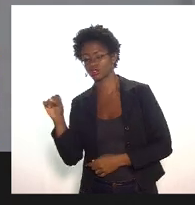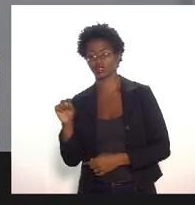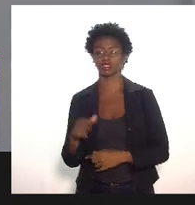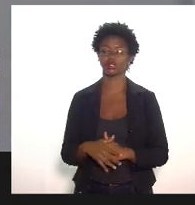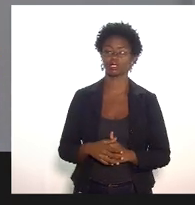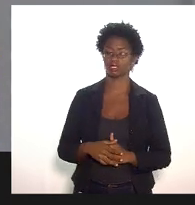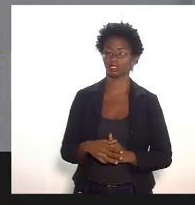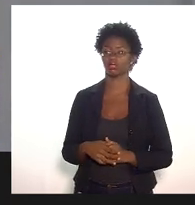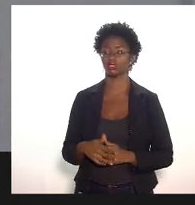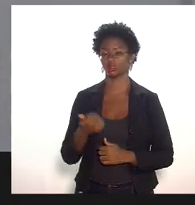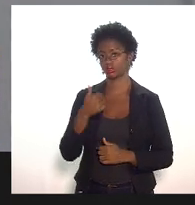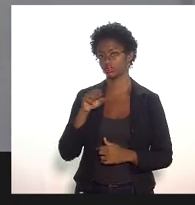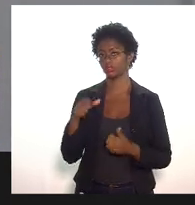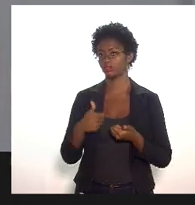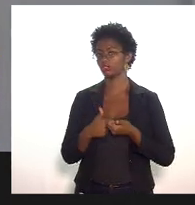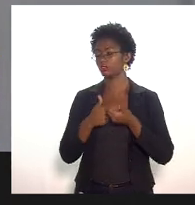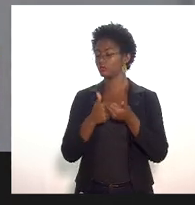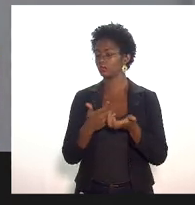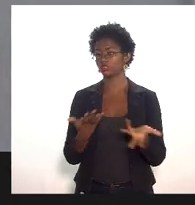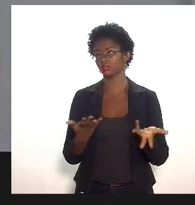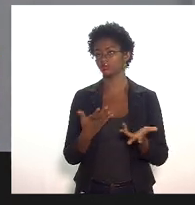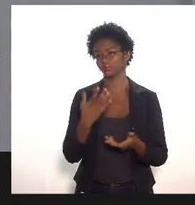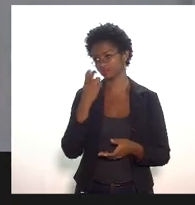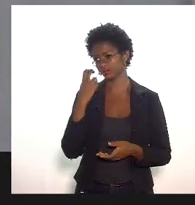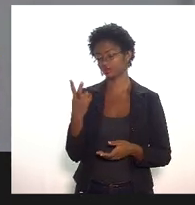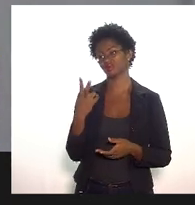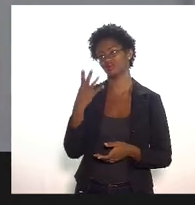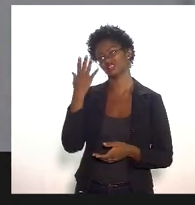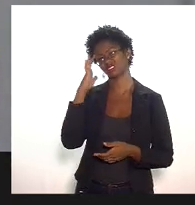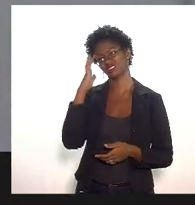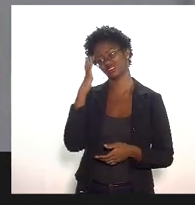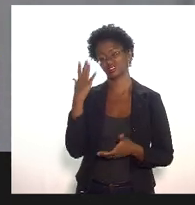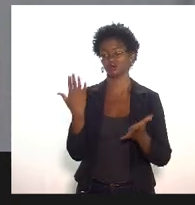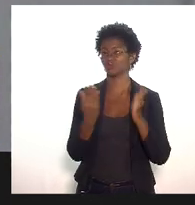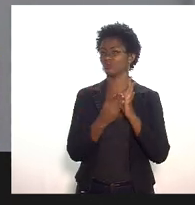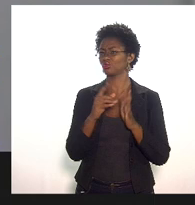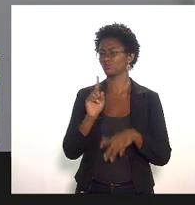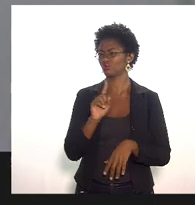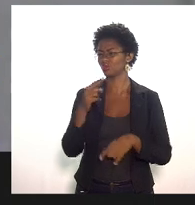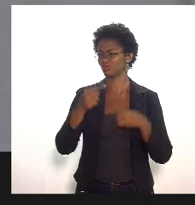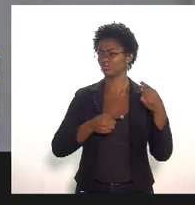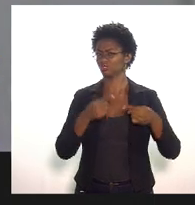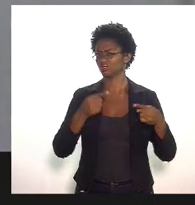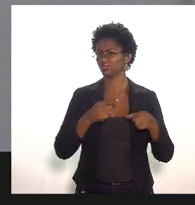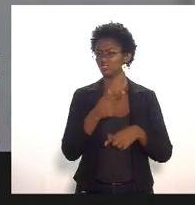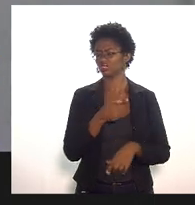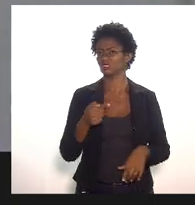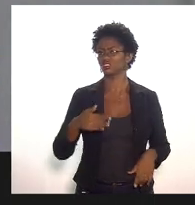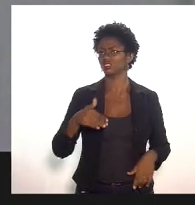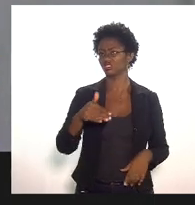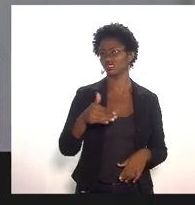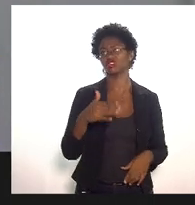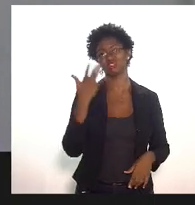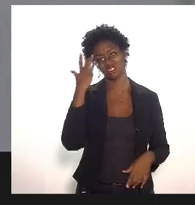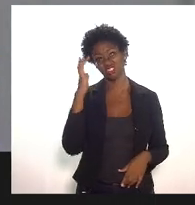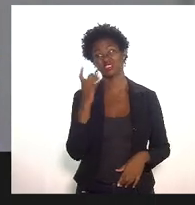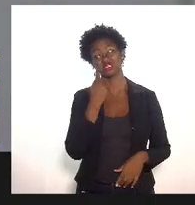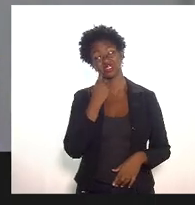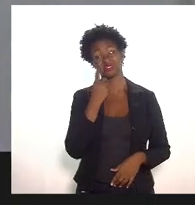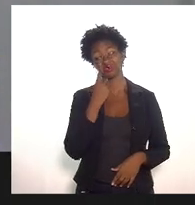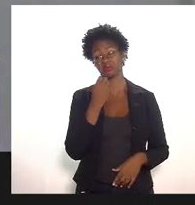para confirmar se tem uma... Com certeza não deve ter colocado na pauta dessa semana, né? Eu acho que até sexta-feira seria razoável.